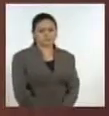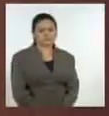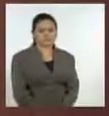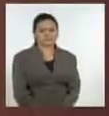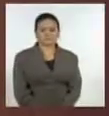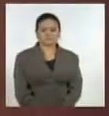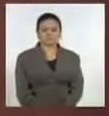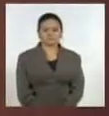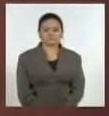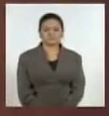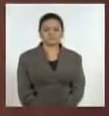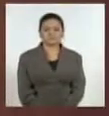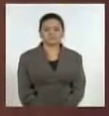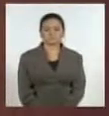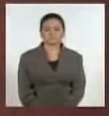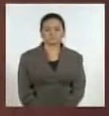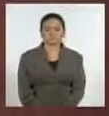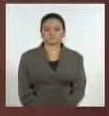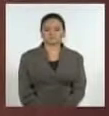Mas,